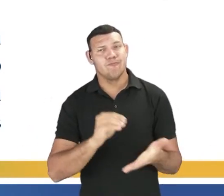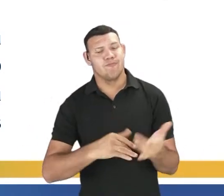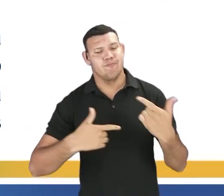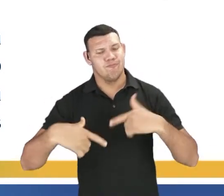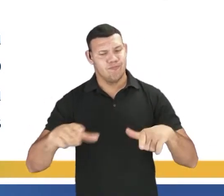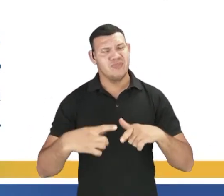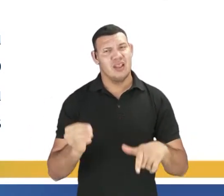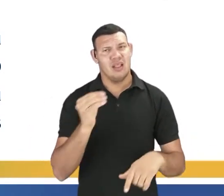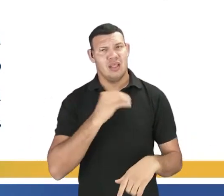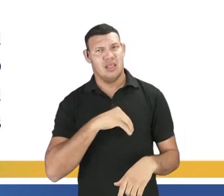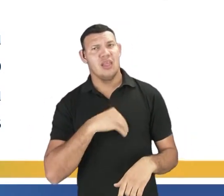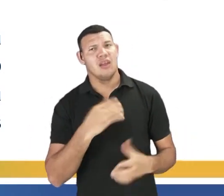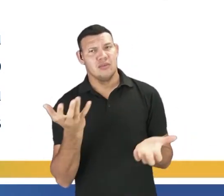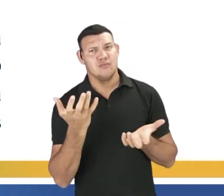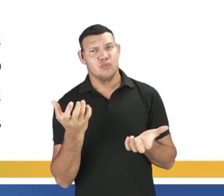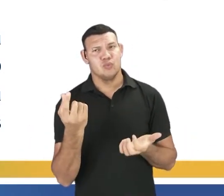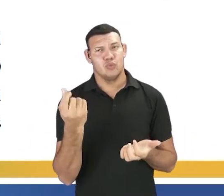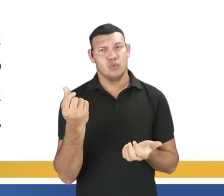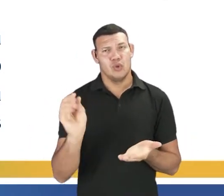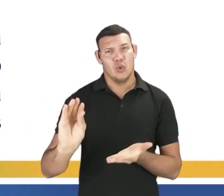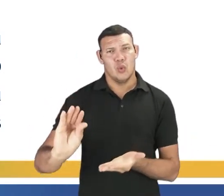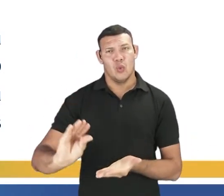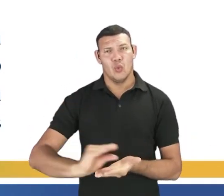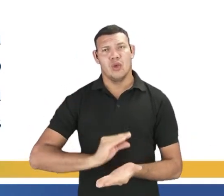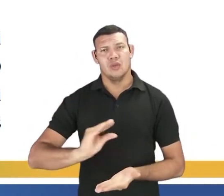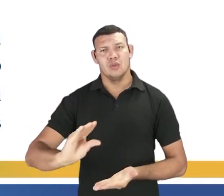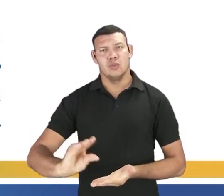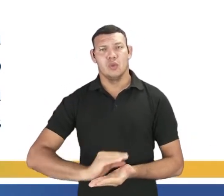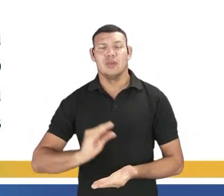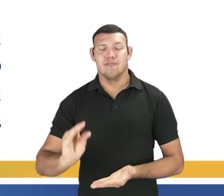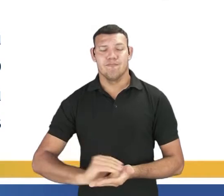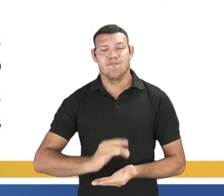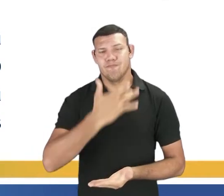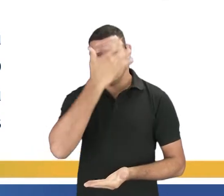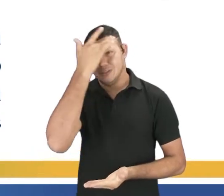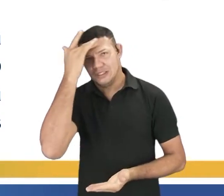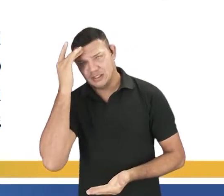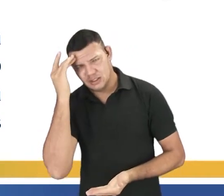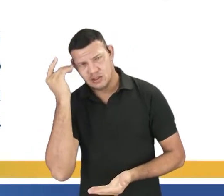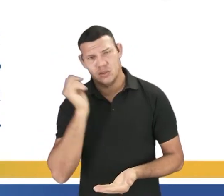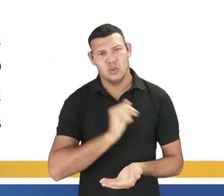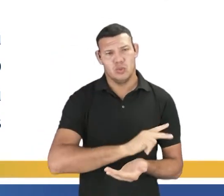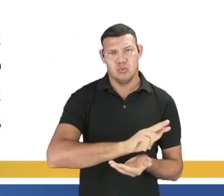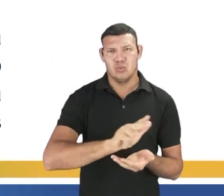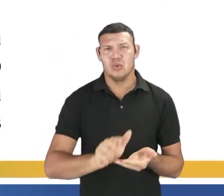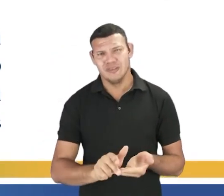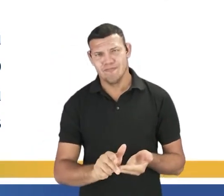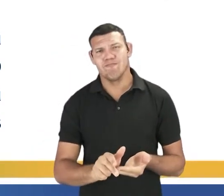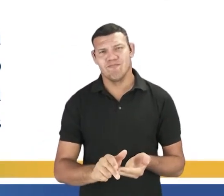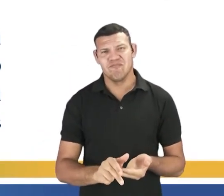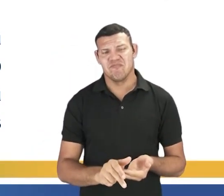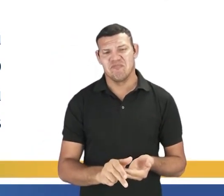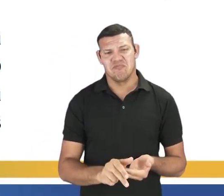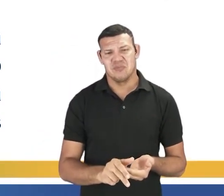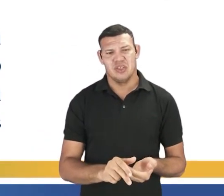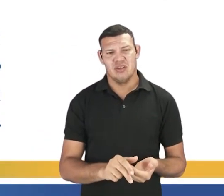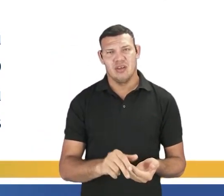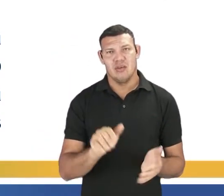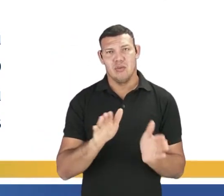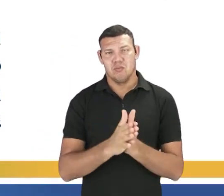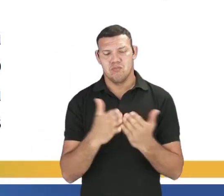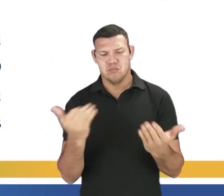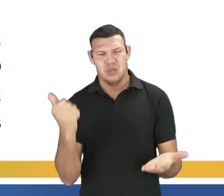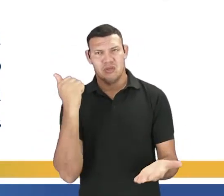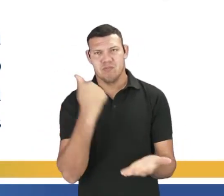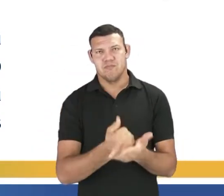ganhar a vida ou de ganhar o sustento para a sua família. Então, muitas pessoas se sujeitam a desempenhar atividades sem vínculo empregatício,